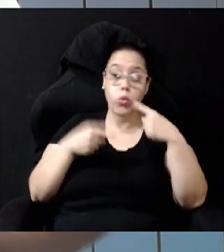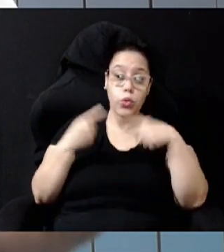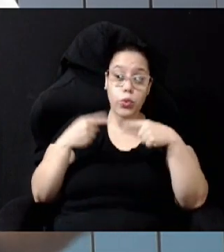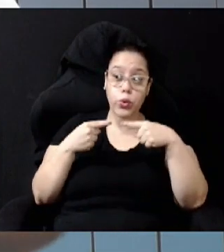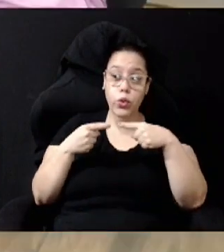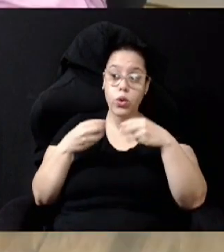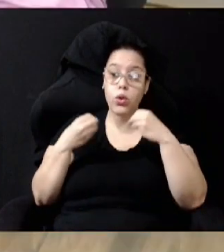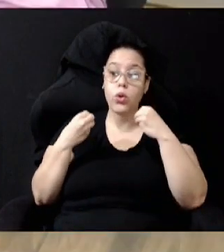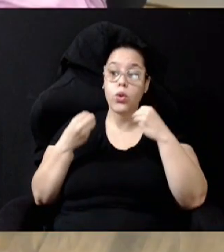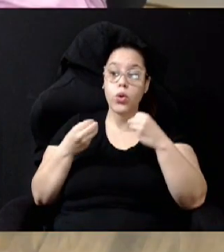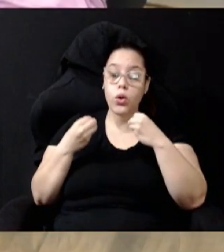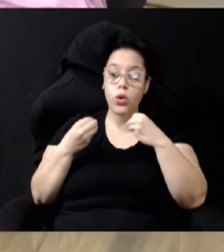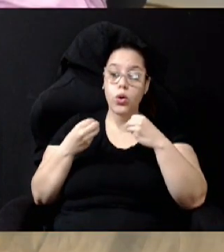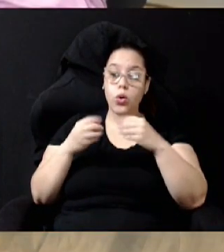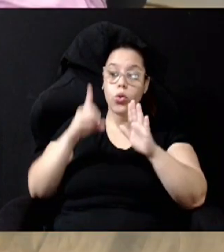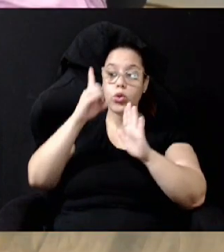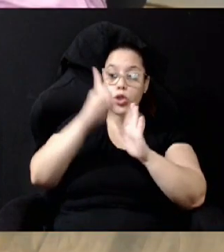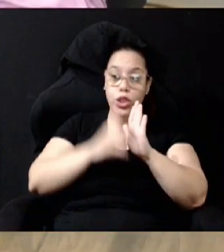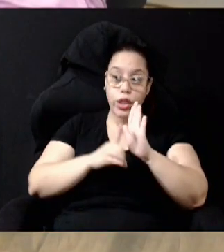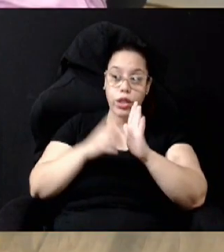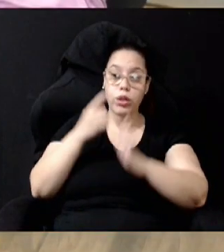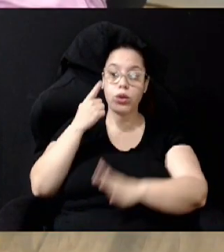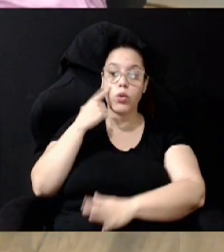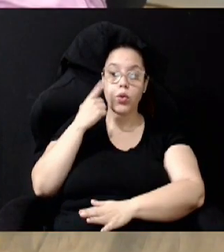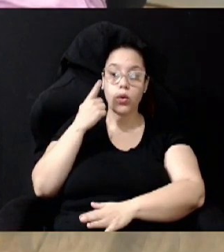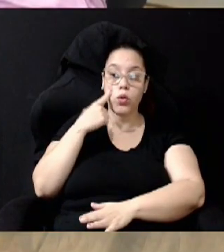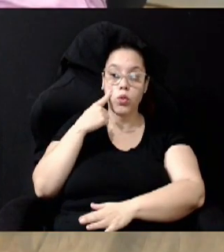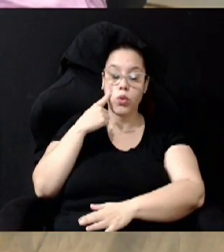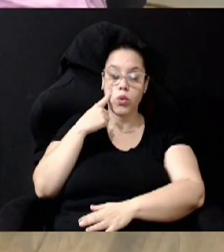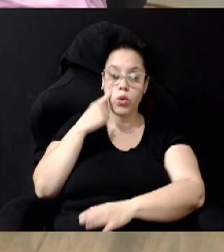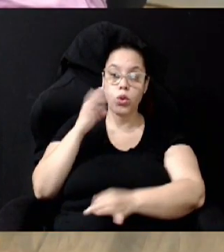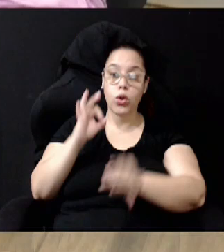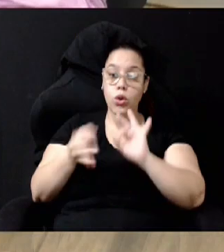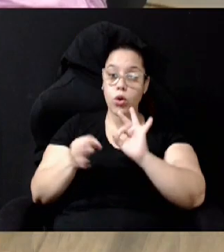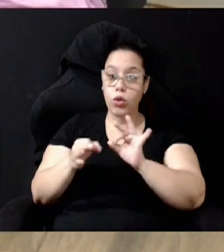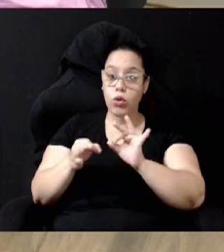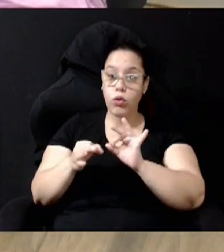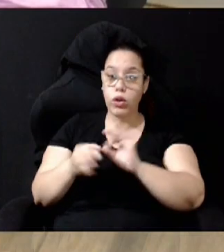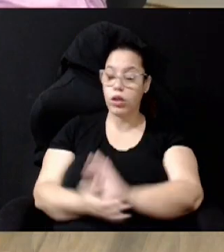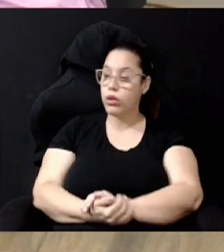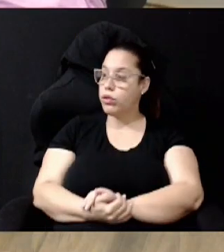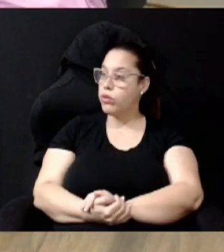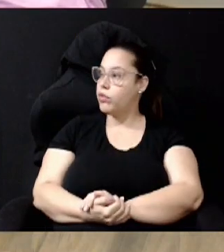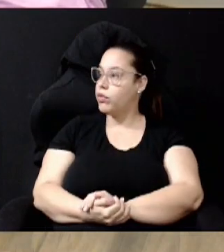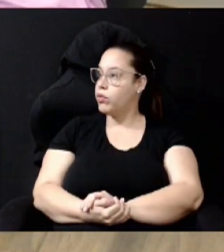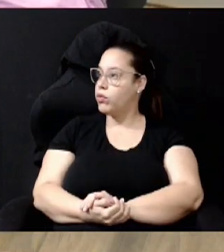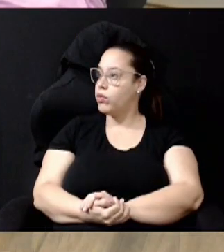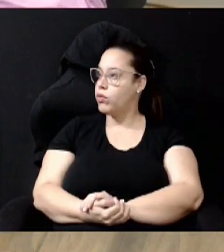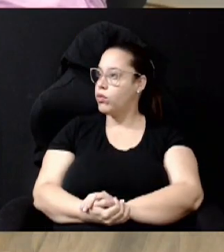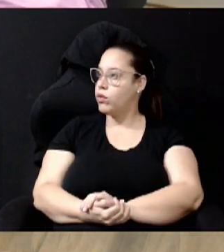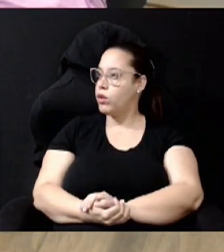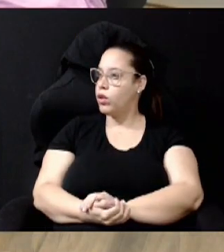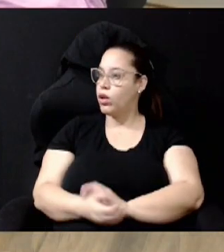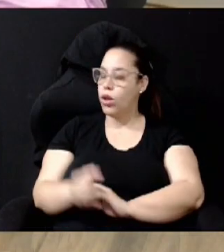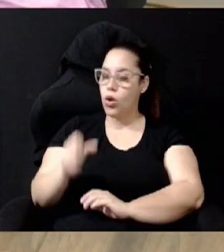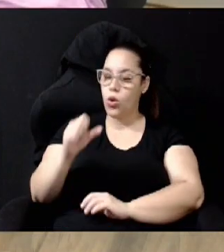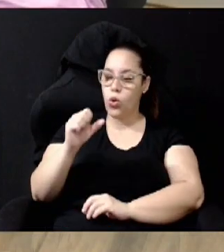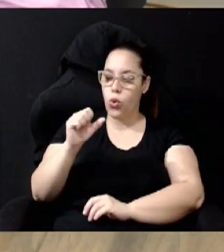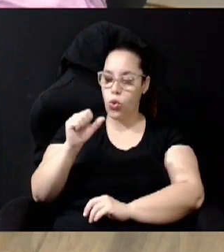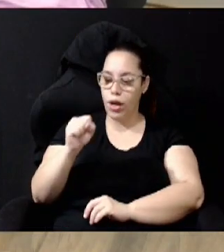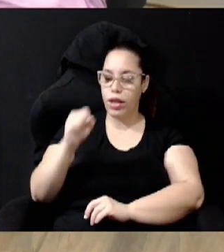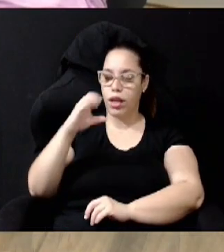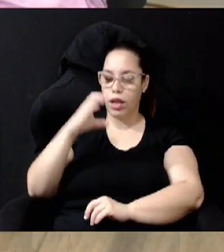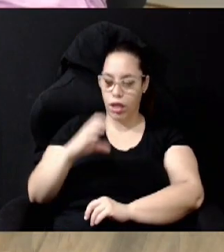o direito vê, né, o setor jurídico vê essa questão? Então, o ESG, eu acho que as